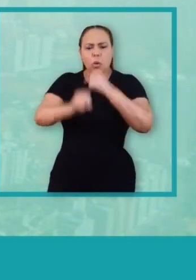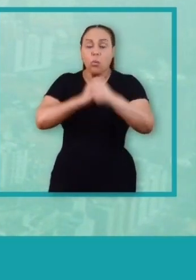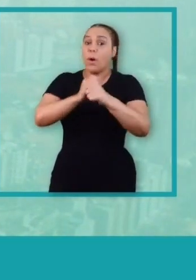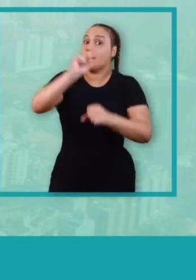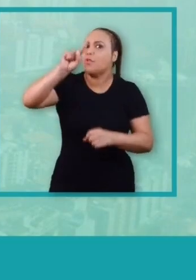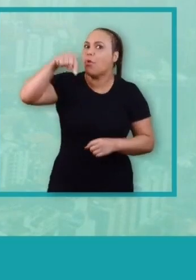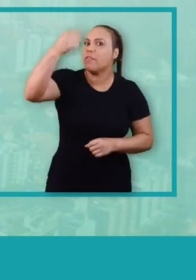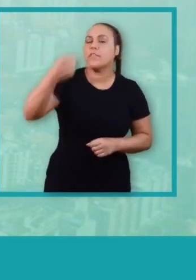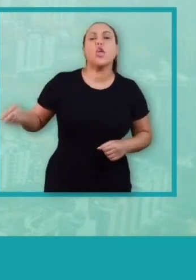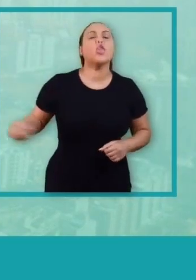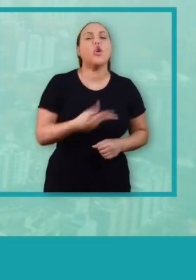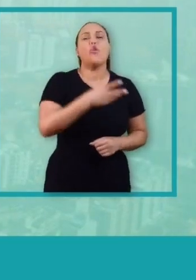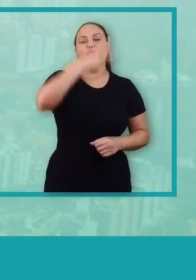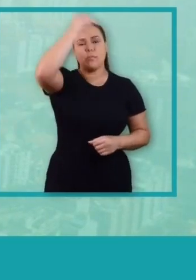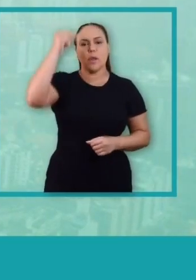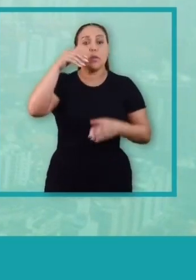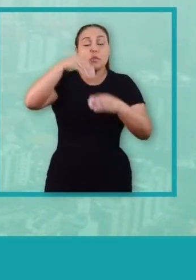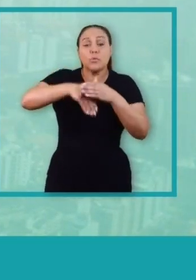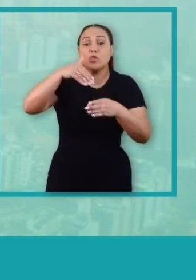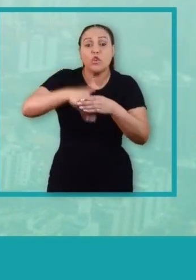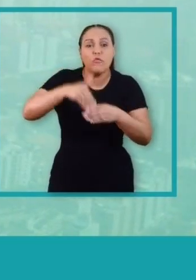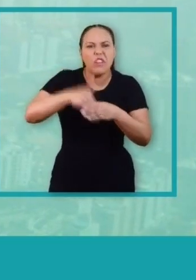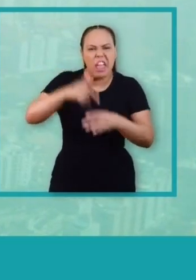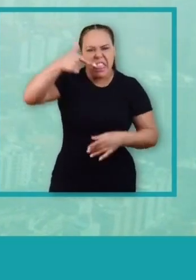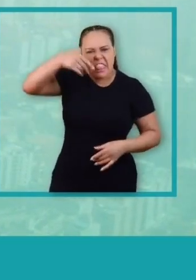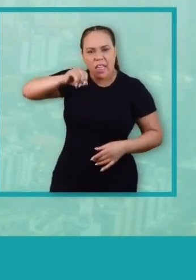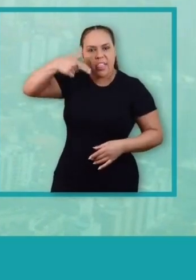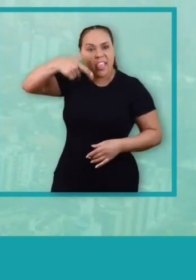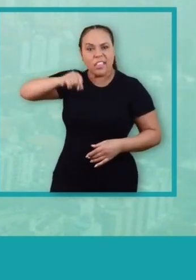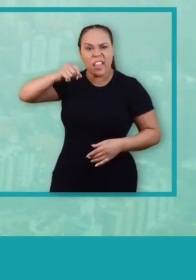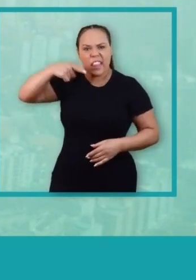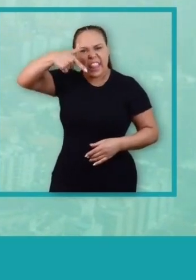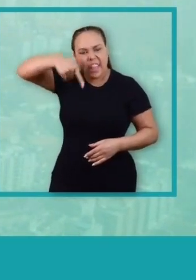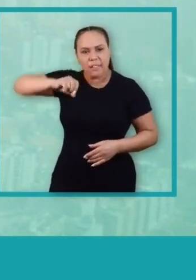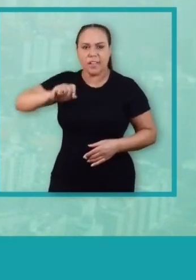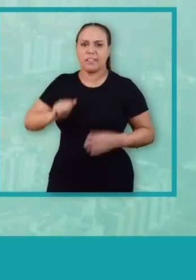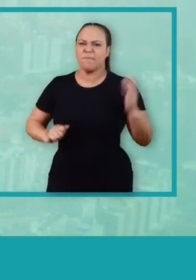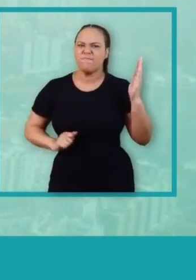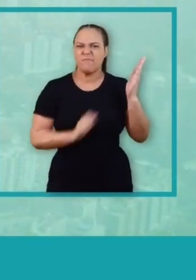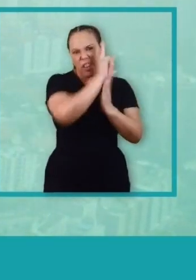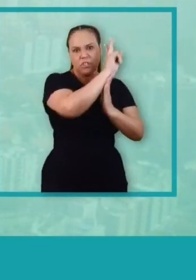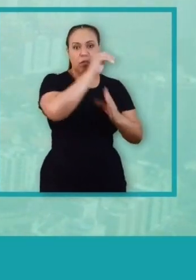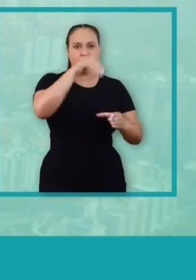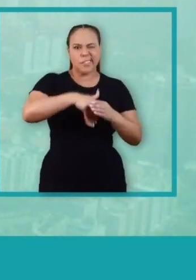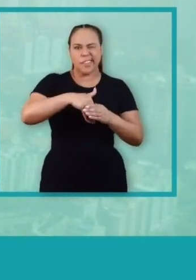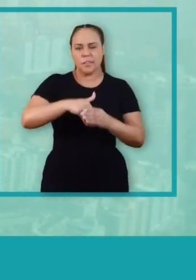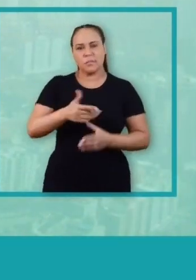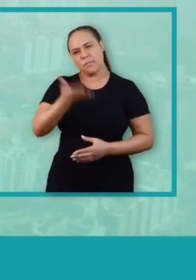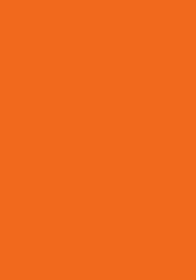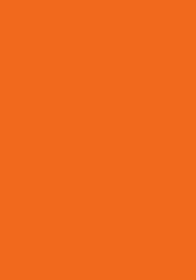1 de janeiro de 2025 serei o novo prefeito. Conto com seu voto. É 70,